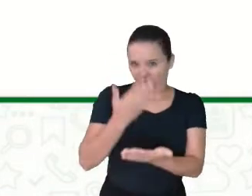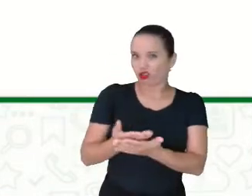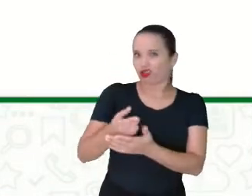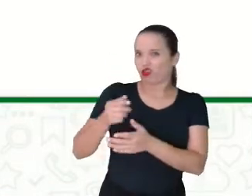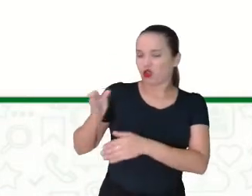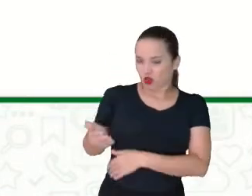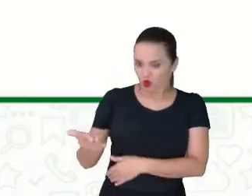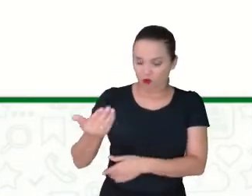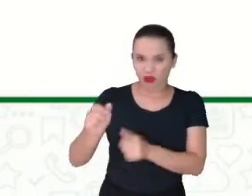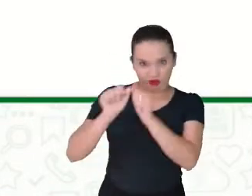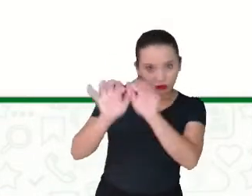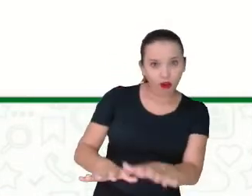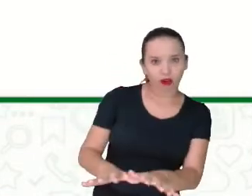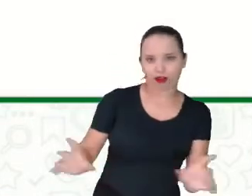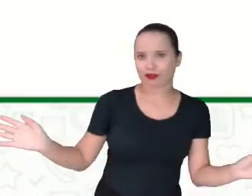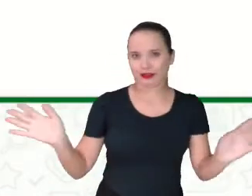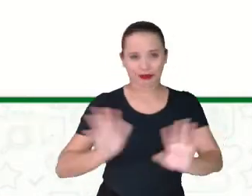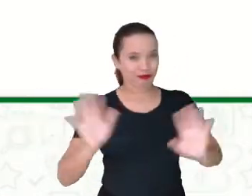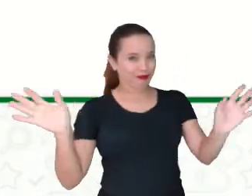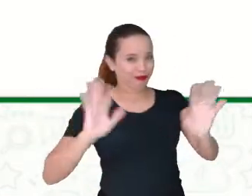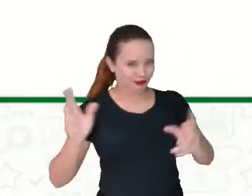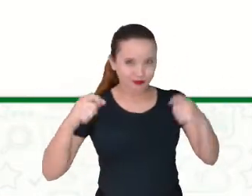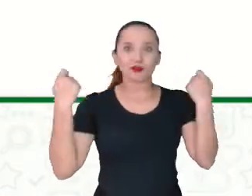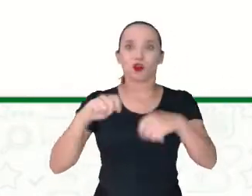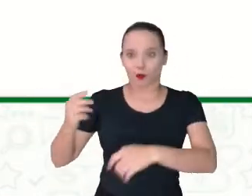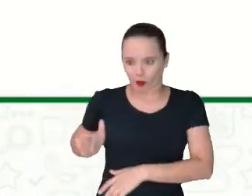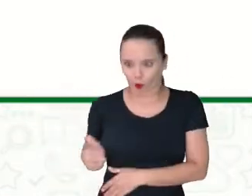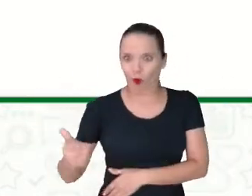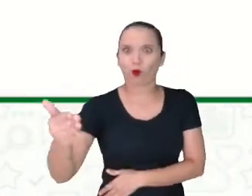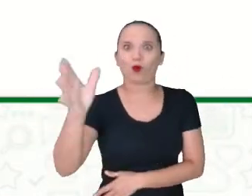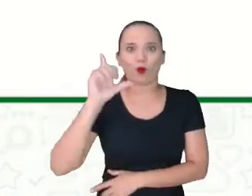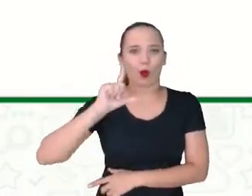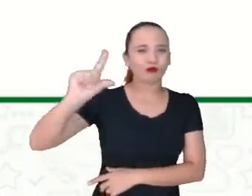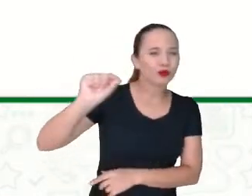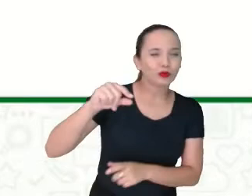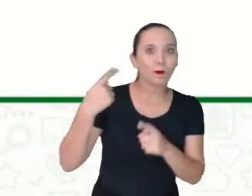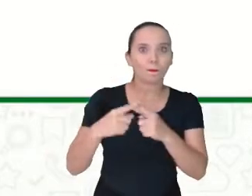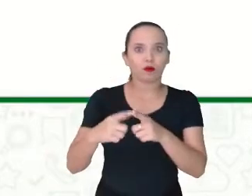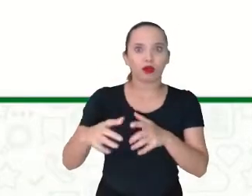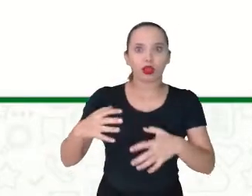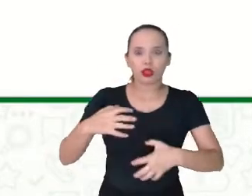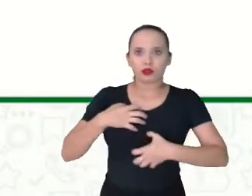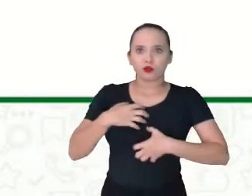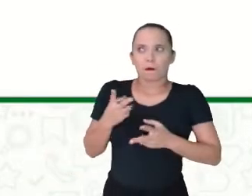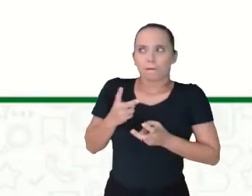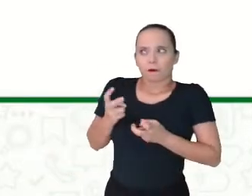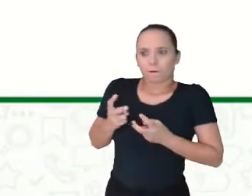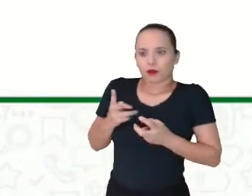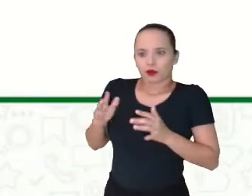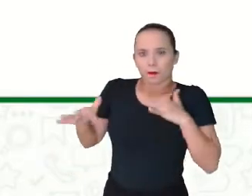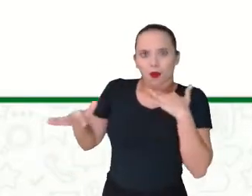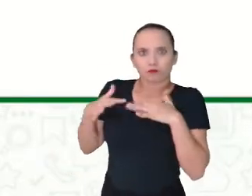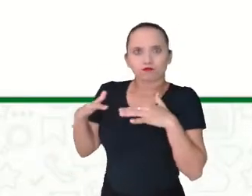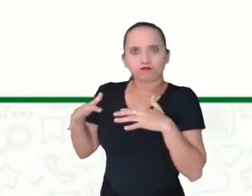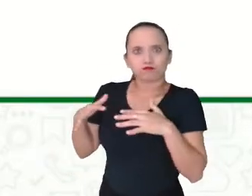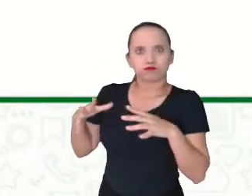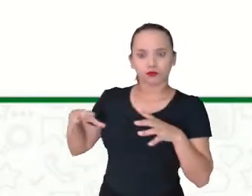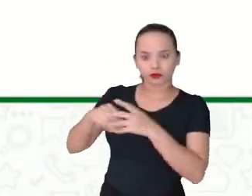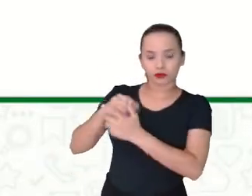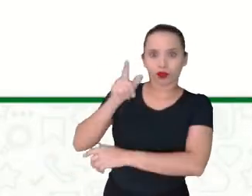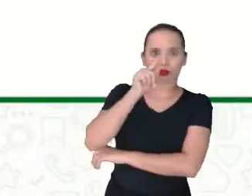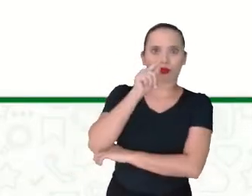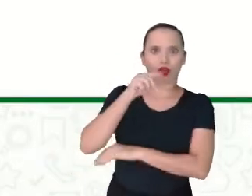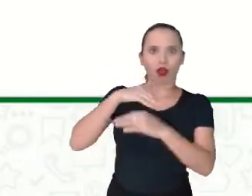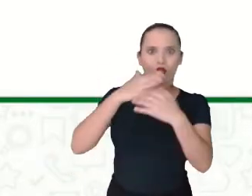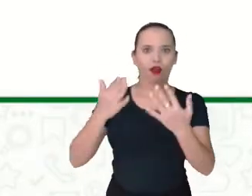do feito doido, não é? Vão. Por quê? Porque eles sentem a vibração, tá certo? Tem aquela vibração na água. Então,